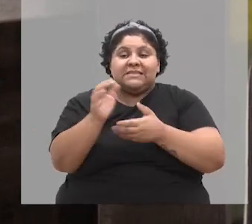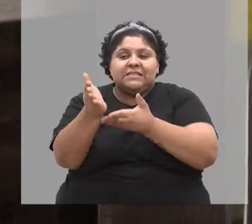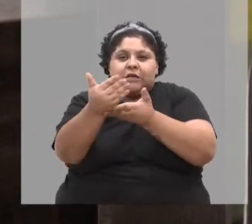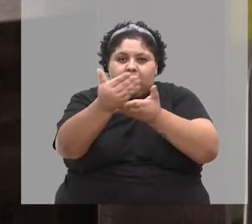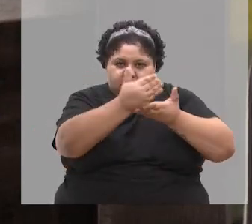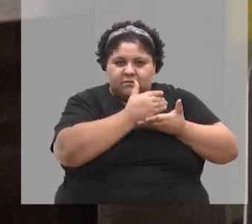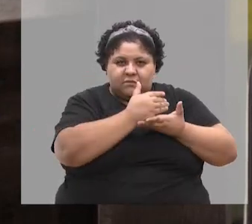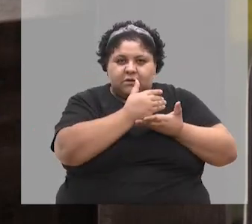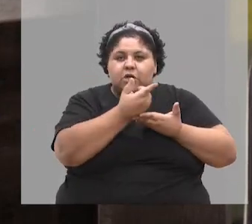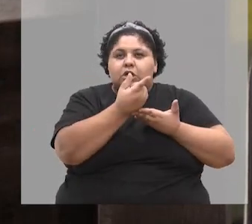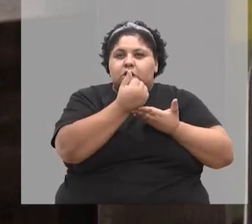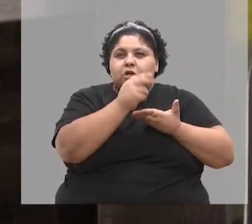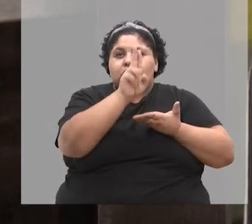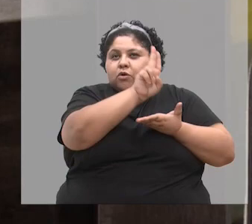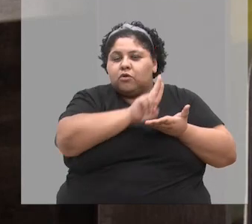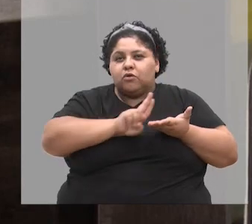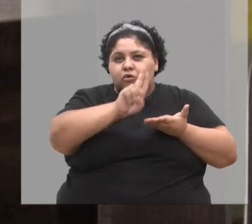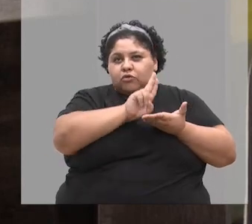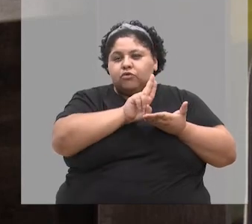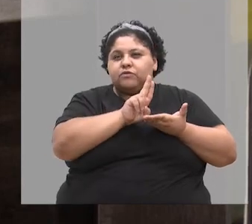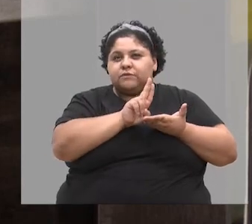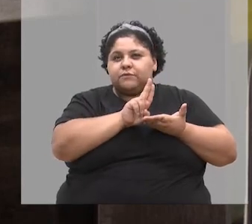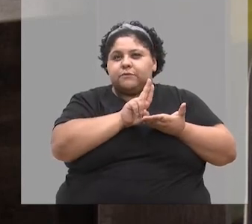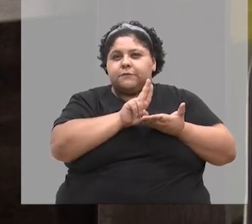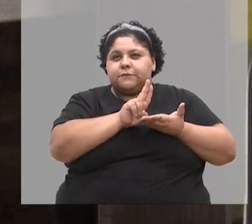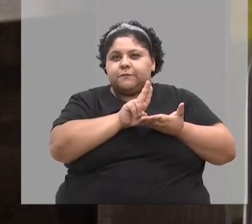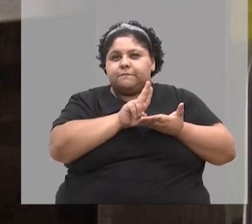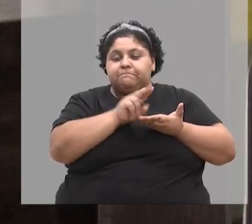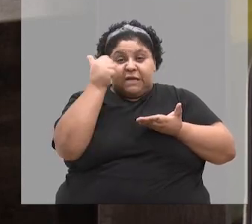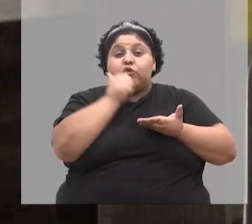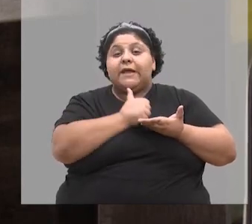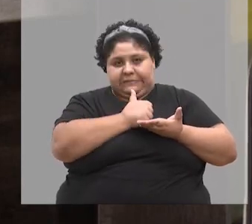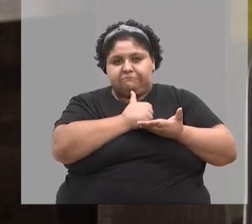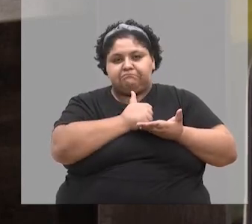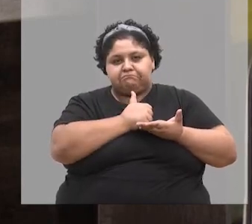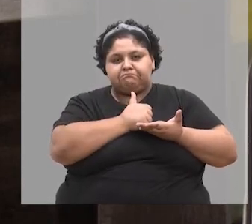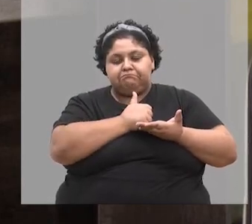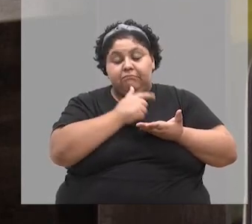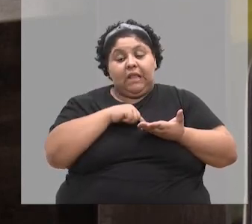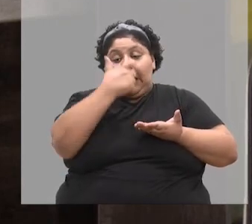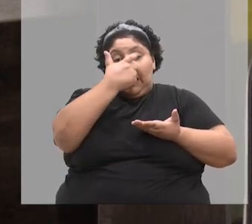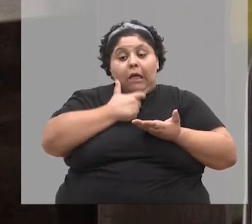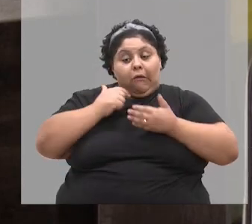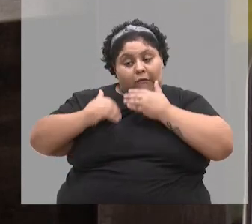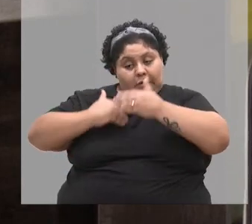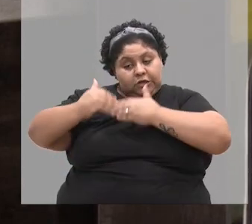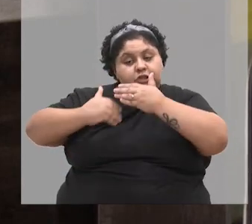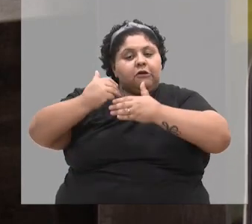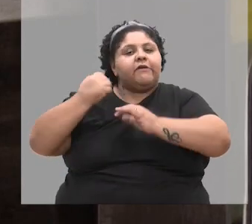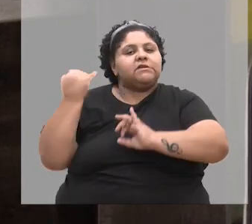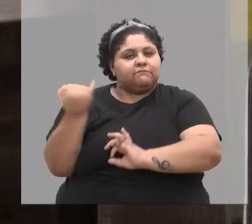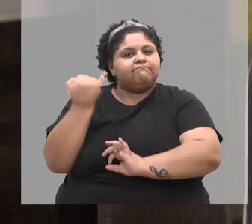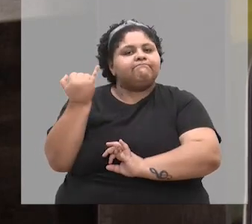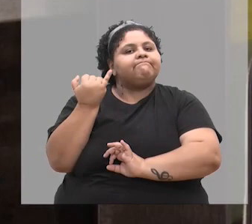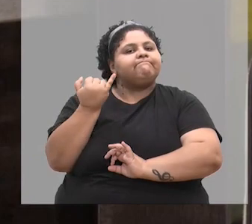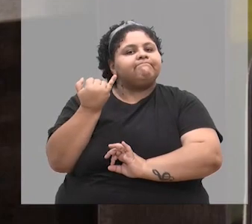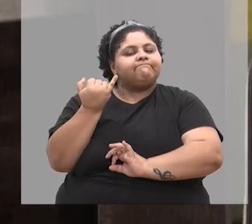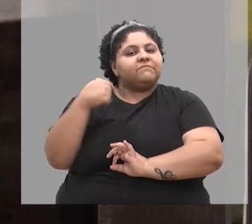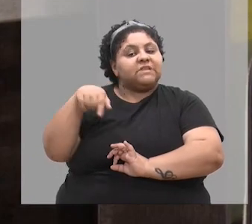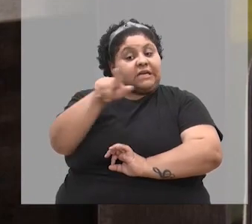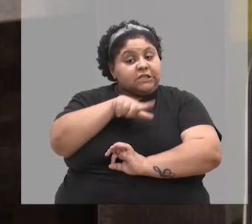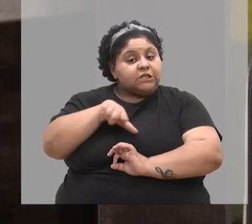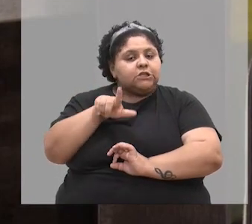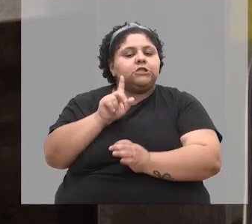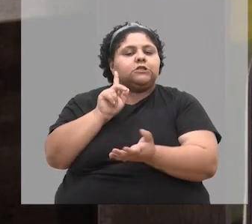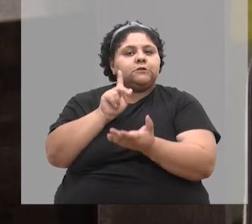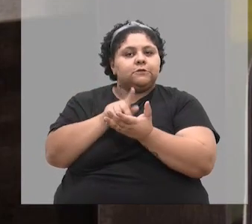que possa ser captado para esse fundo e usado para essas questões da mulher. Então, eu acho que é um avanço bem importante, assim,